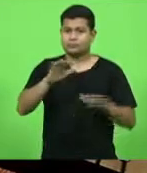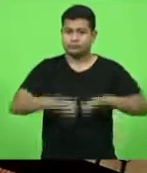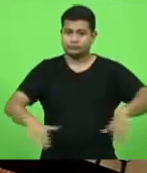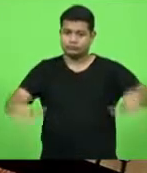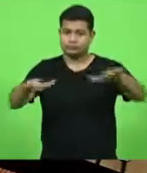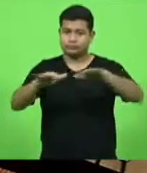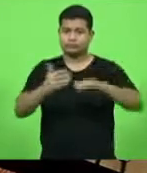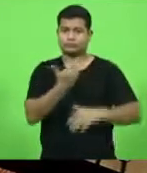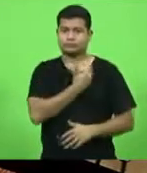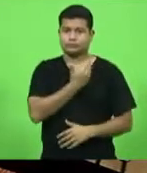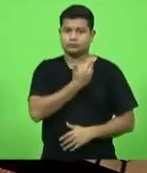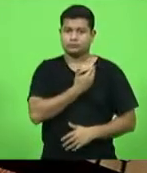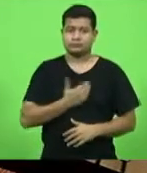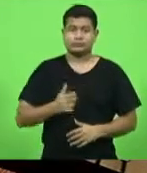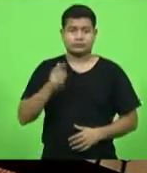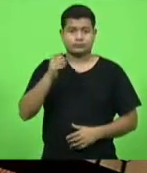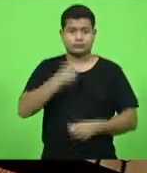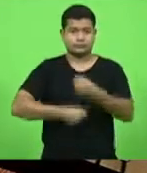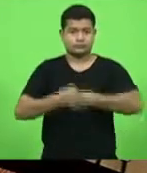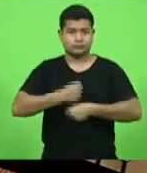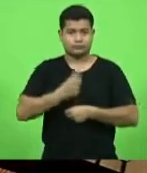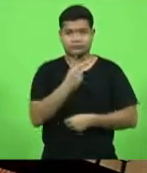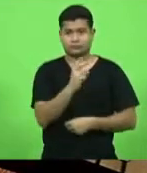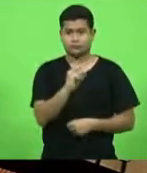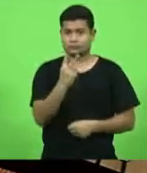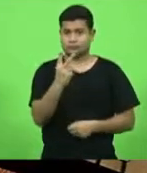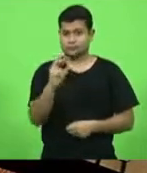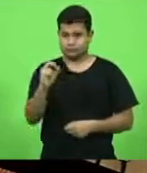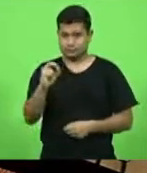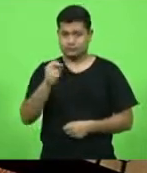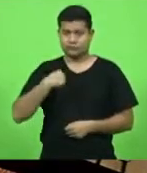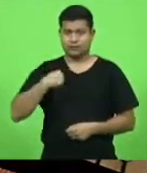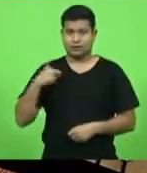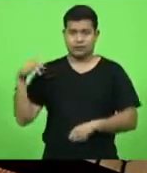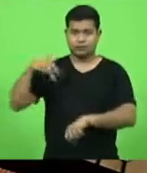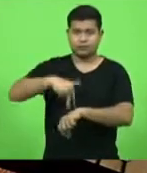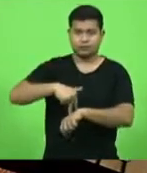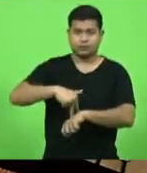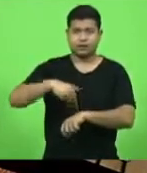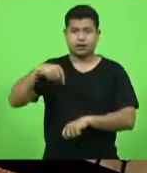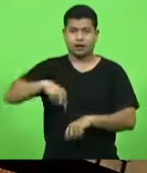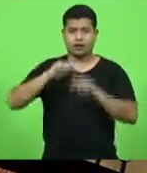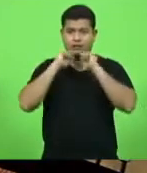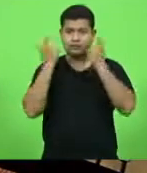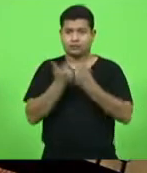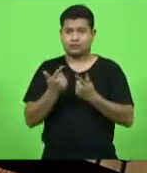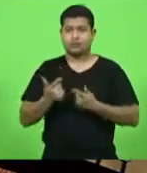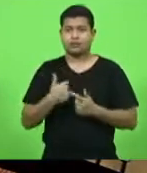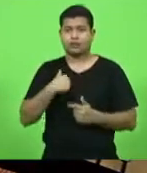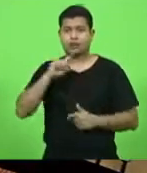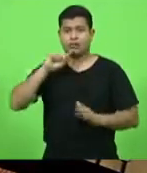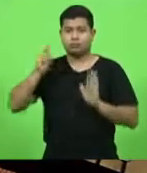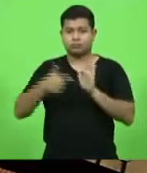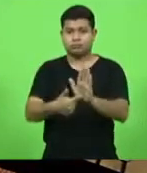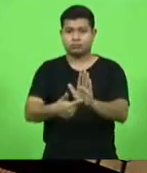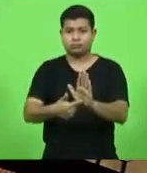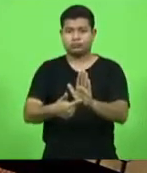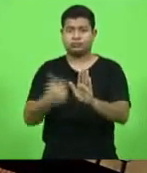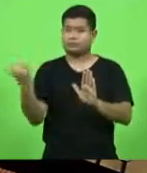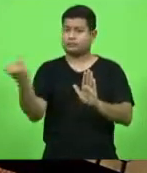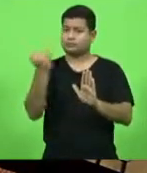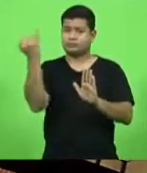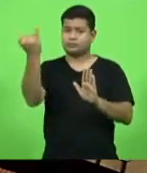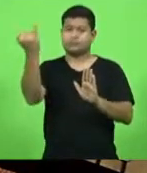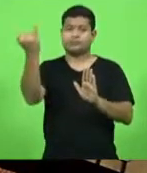colegas ano passado eu aqui nesta casa fiz uma importante denúncia então